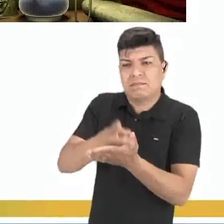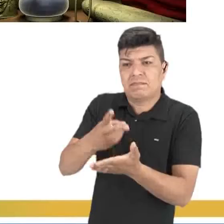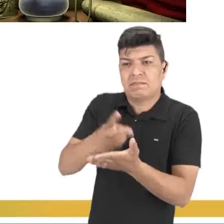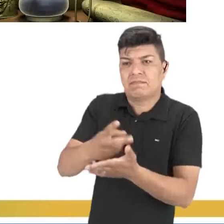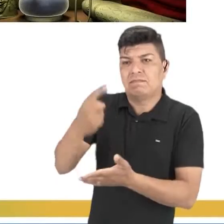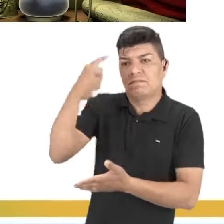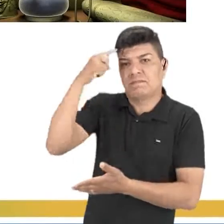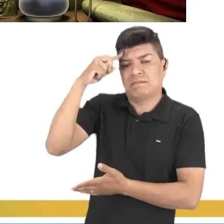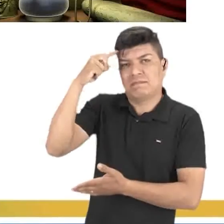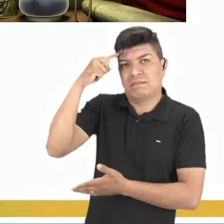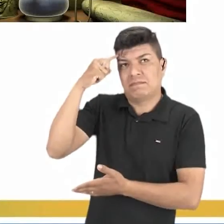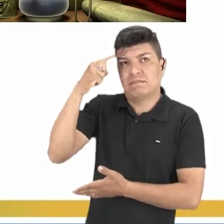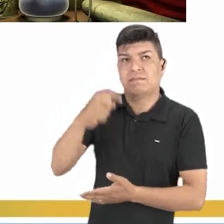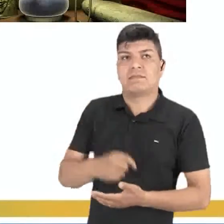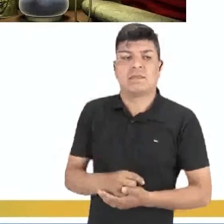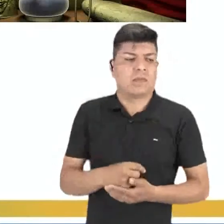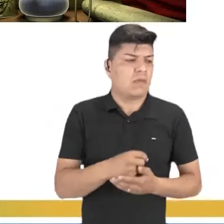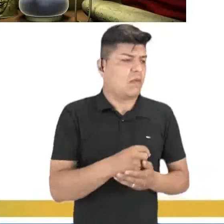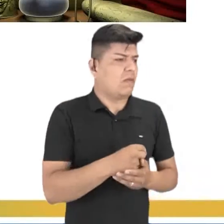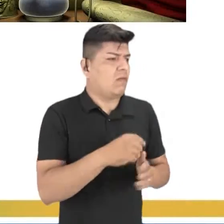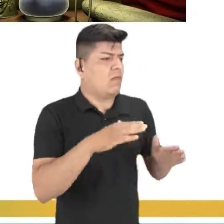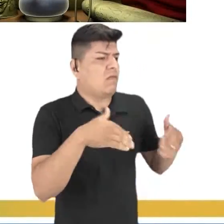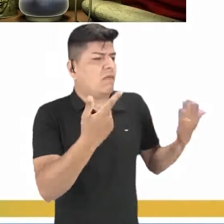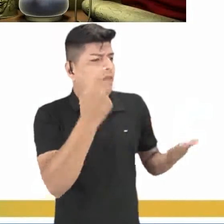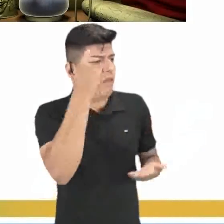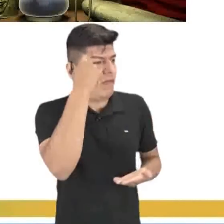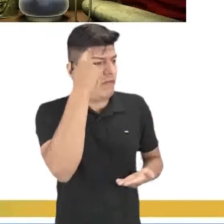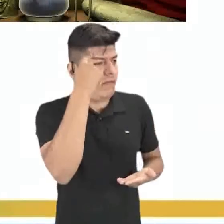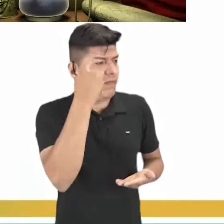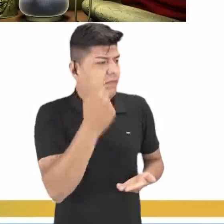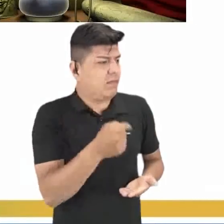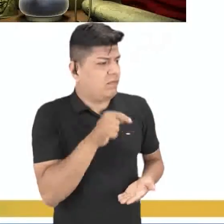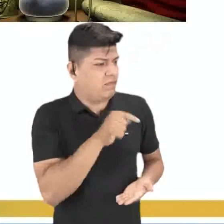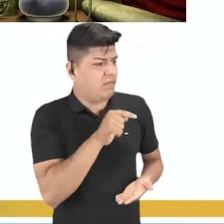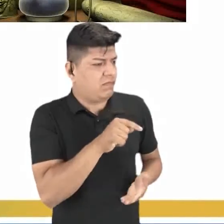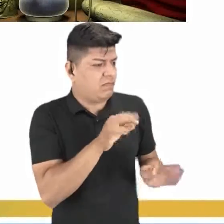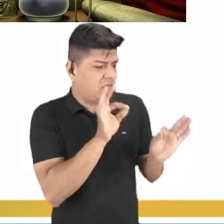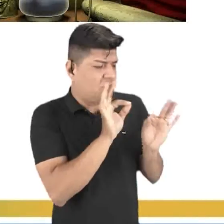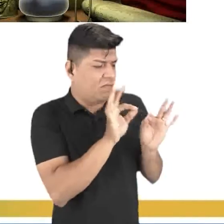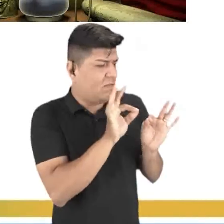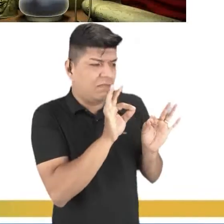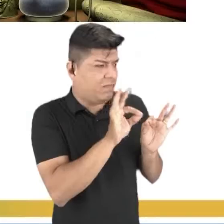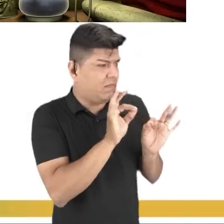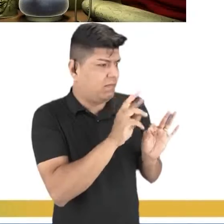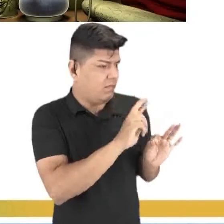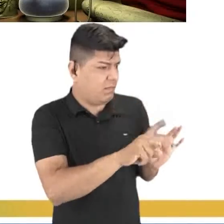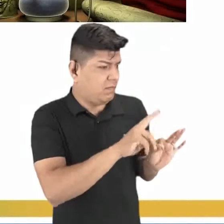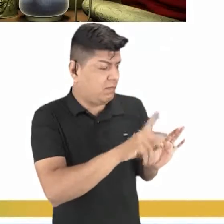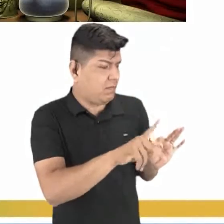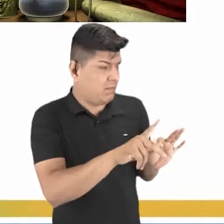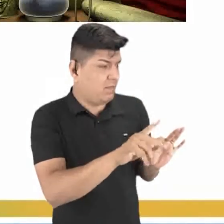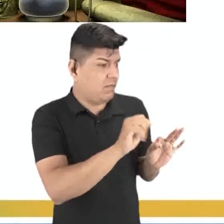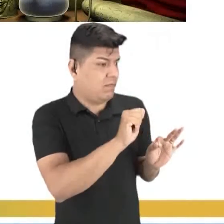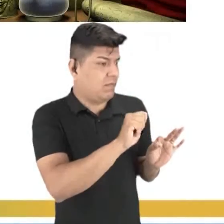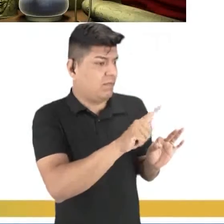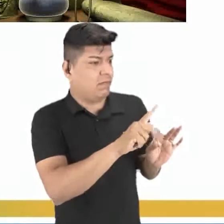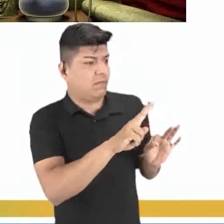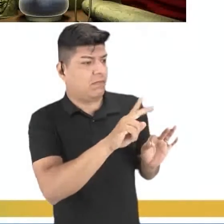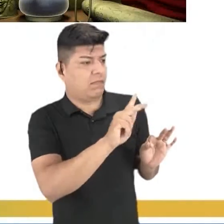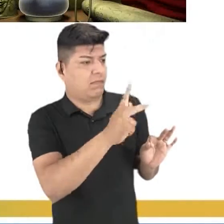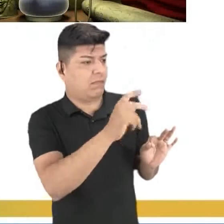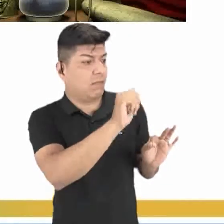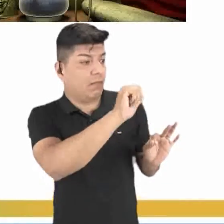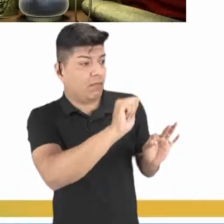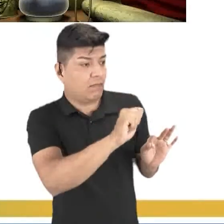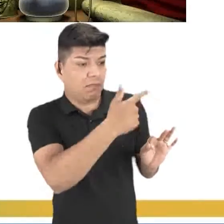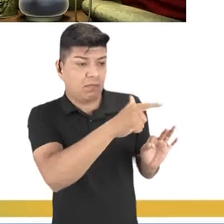na cabeça. Que cabeça, senhora? A senhora não é alfinete, é agulha? Agulha não tem cabeça.